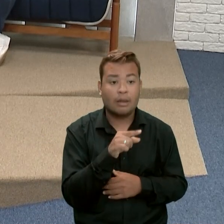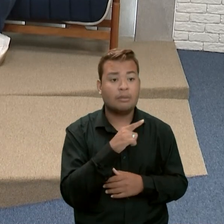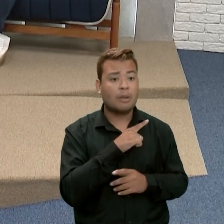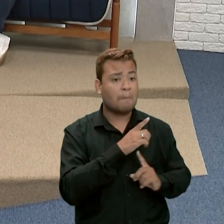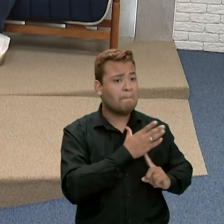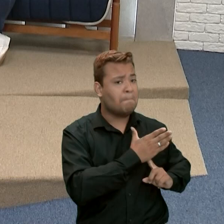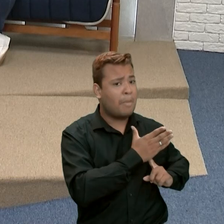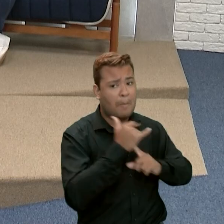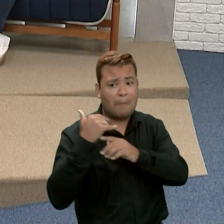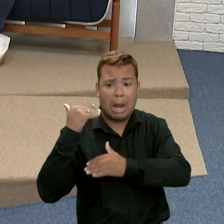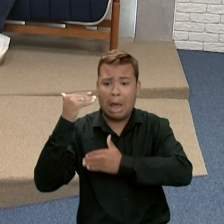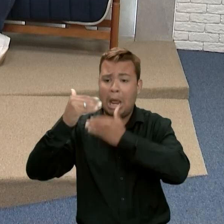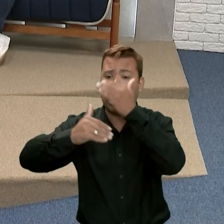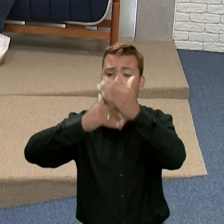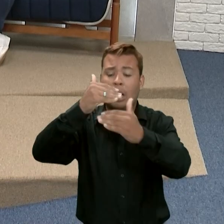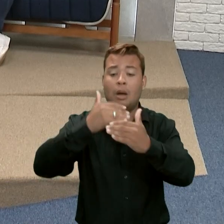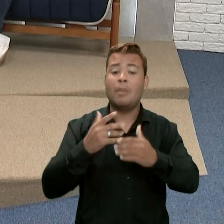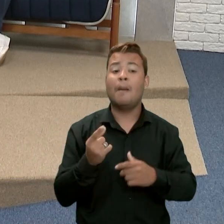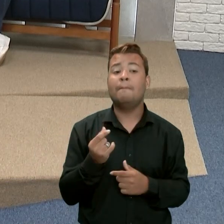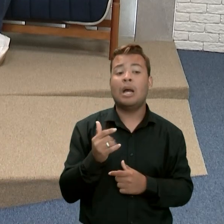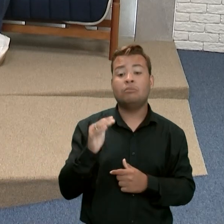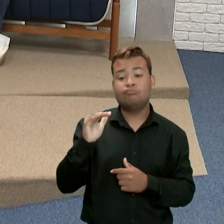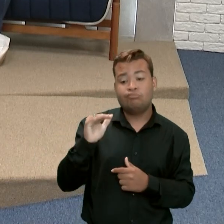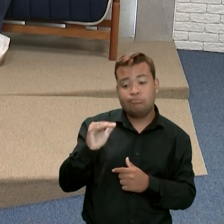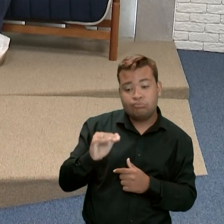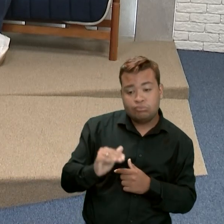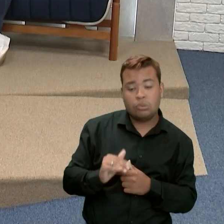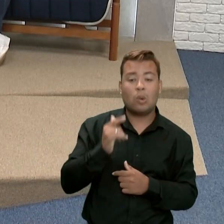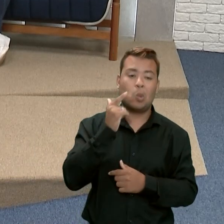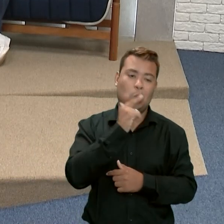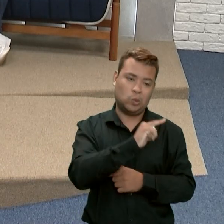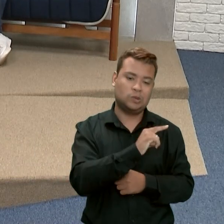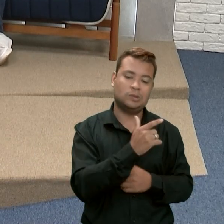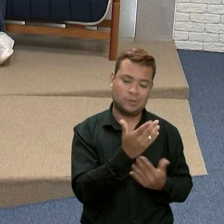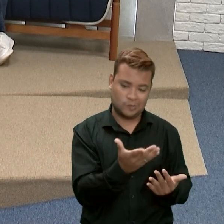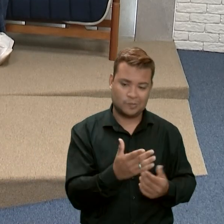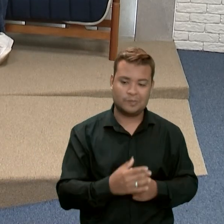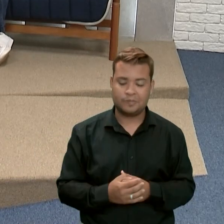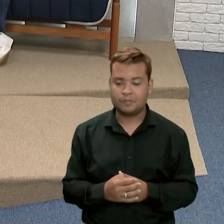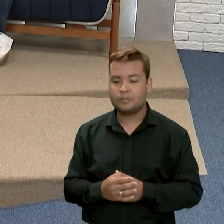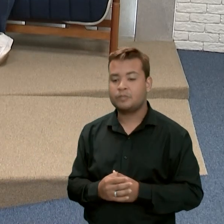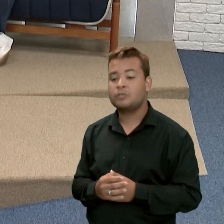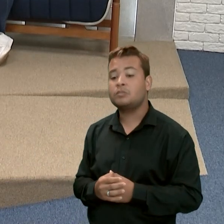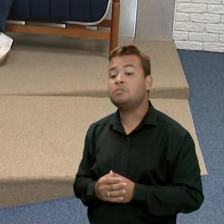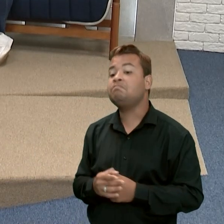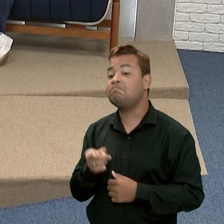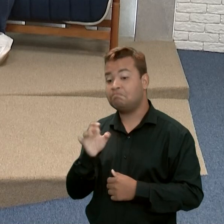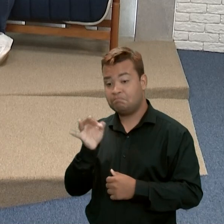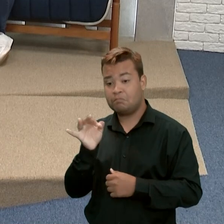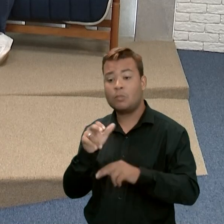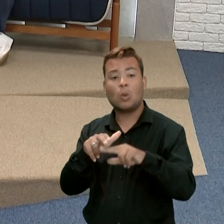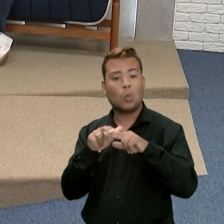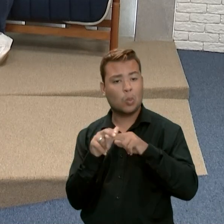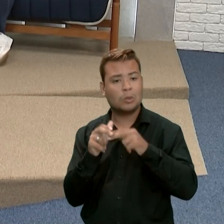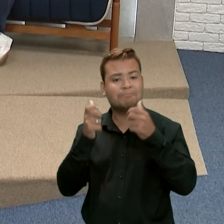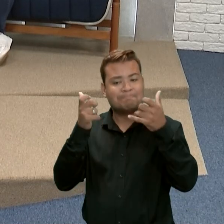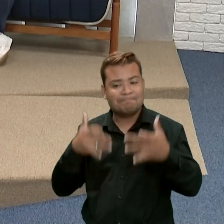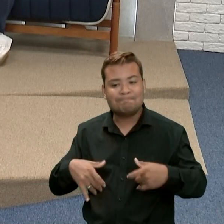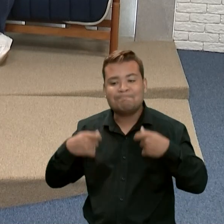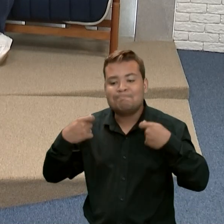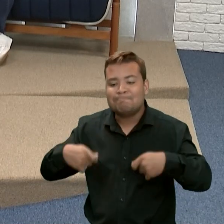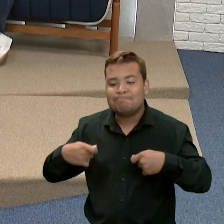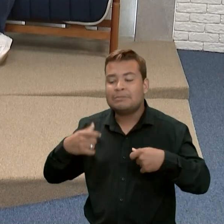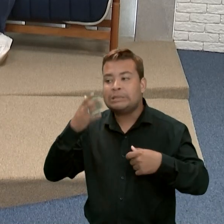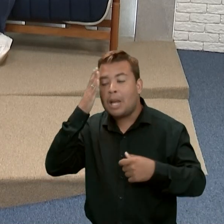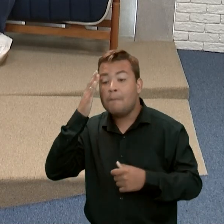diminuiu, né? Então, isso tem que acompanhar no mercado. E aí que a gente fala sobre a importância realmente de incentivos